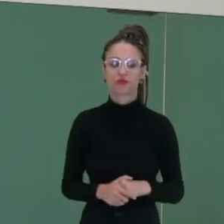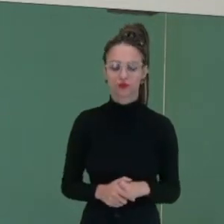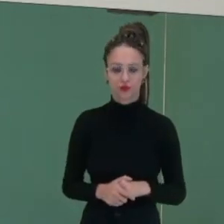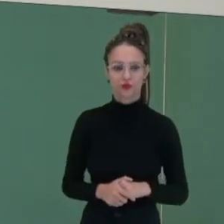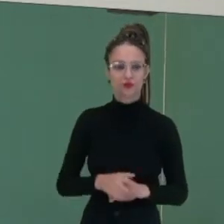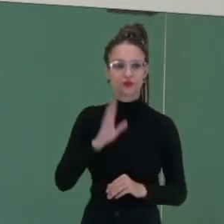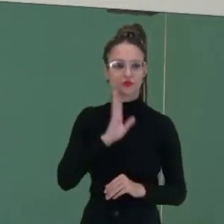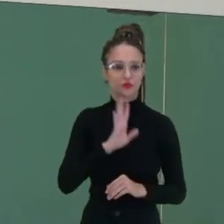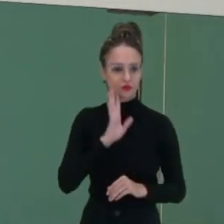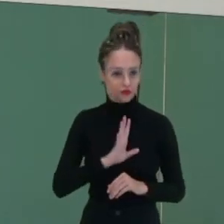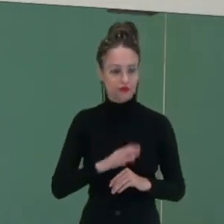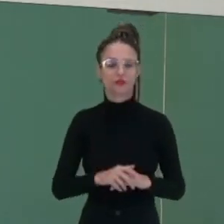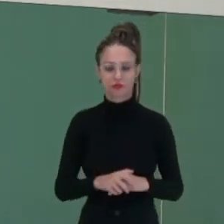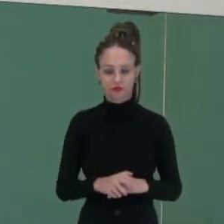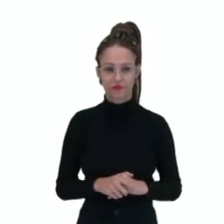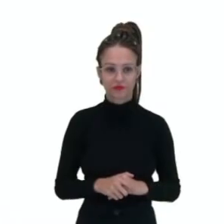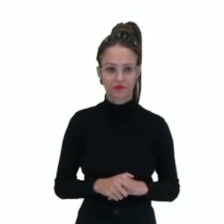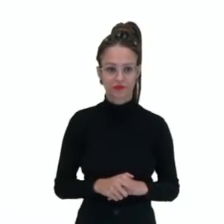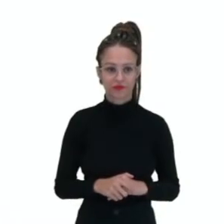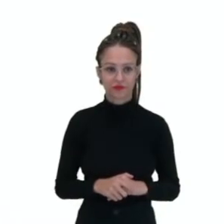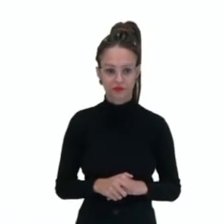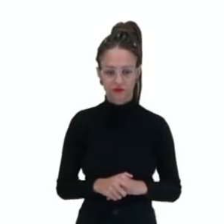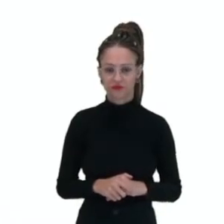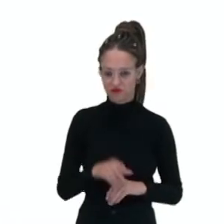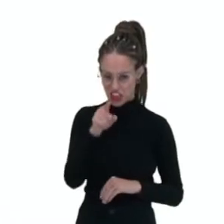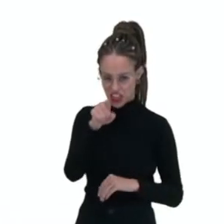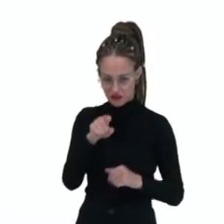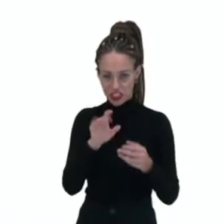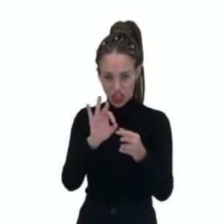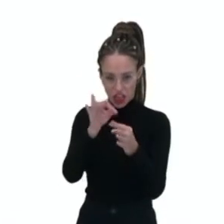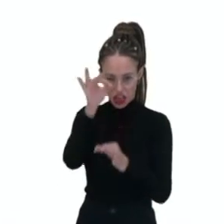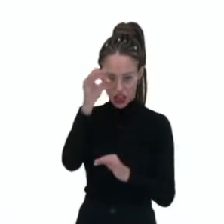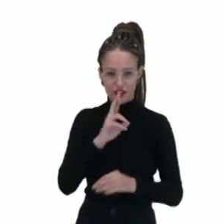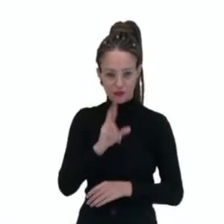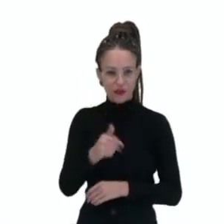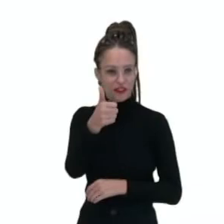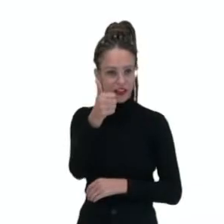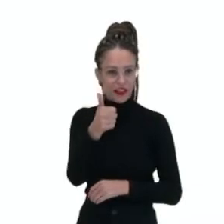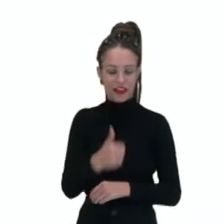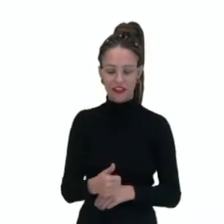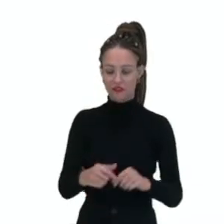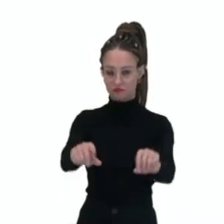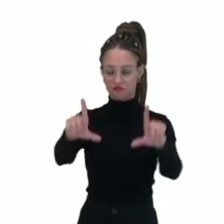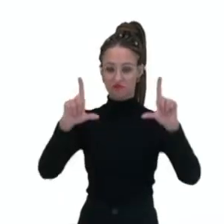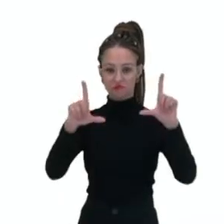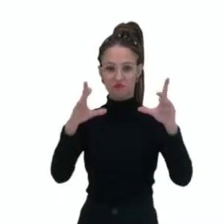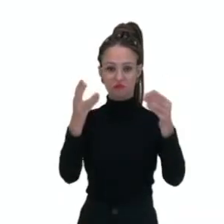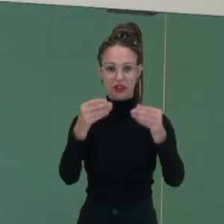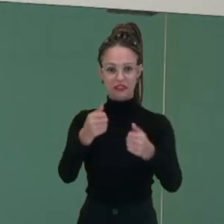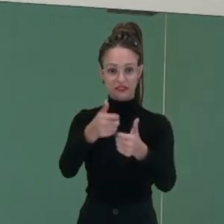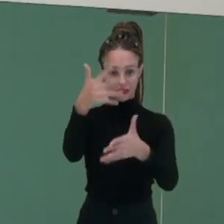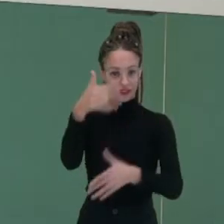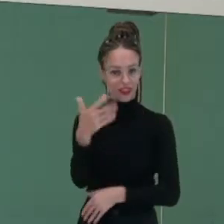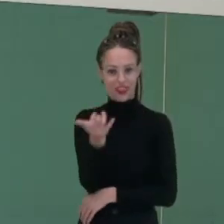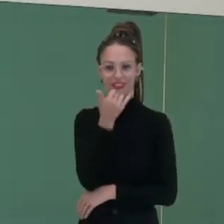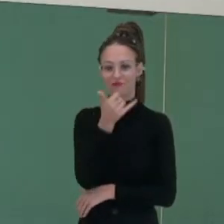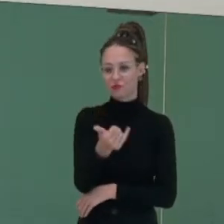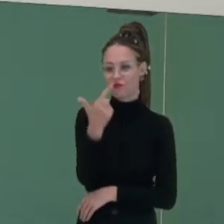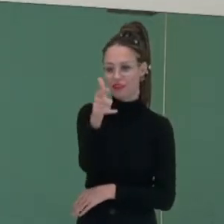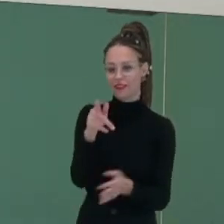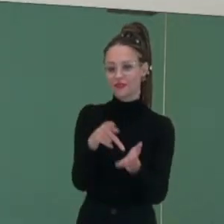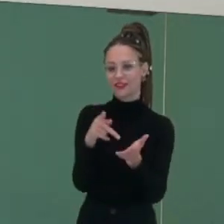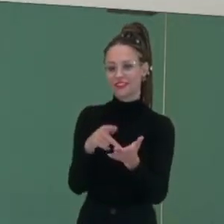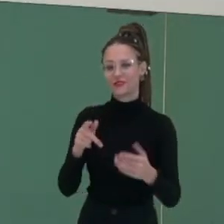que bacana, hein? É, legal. Você caprichou, hein, professor? Encheu mesmo a tela, hein, professor? Você não tem desculpa, né? É